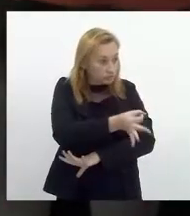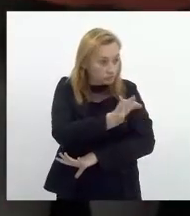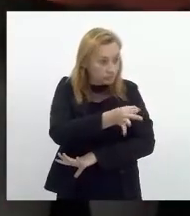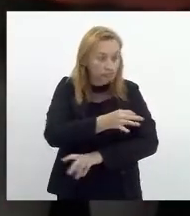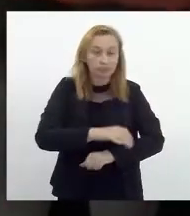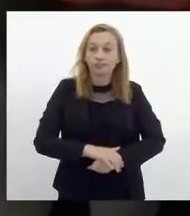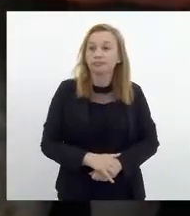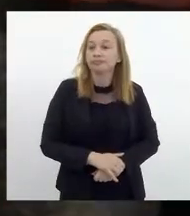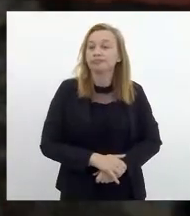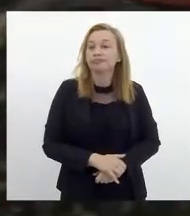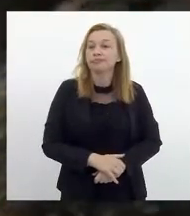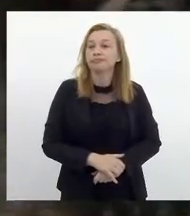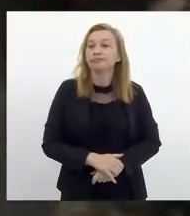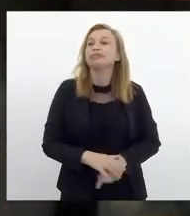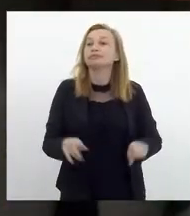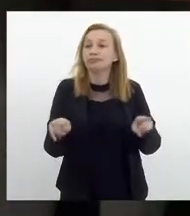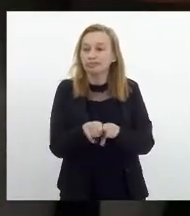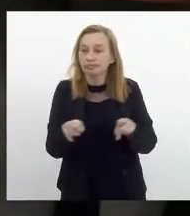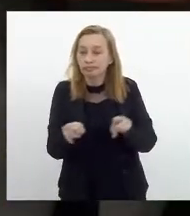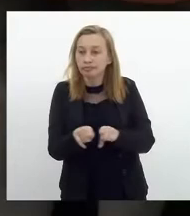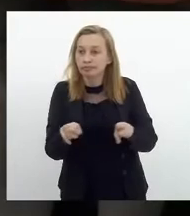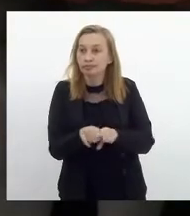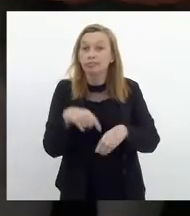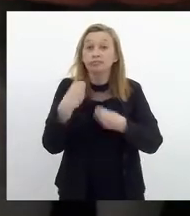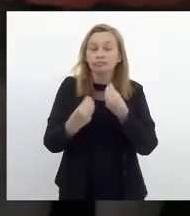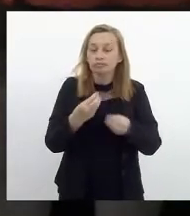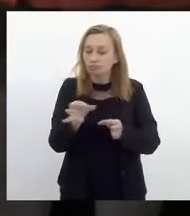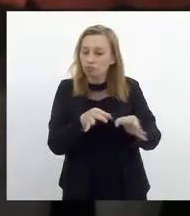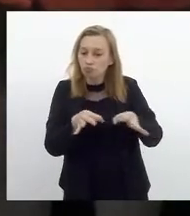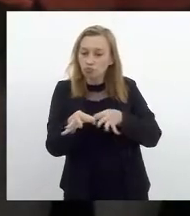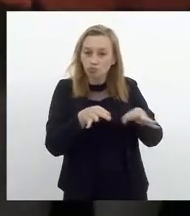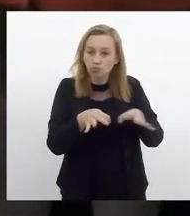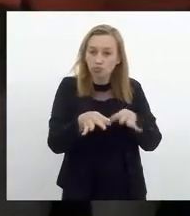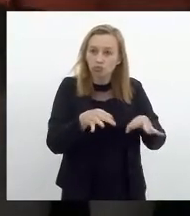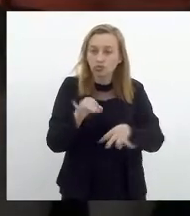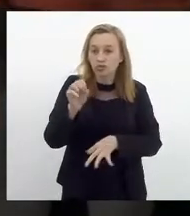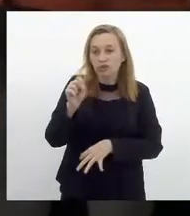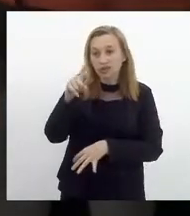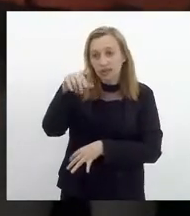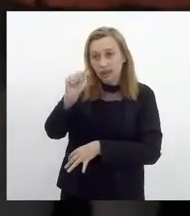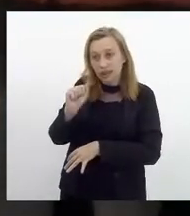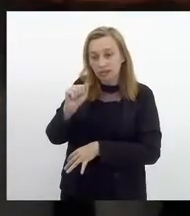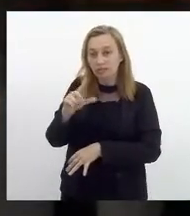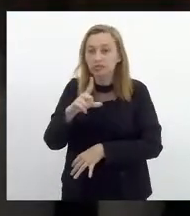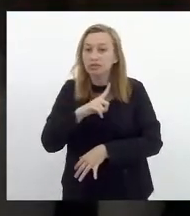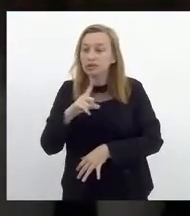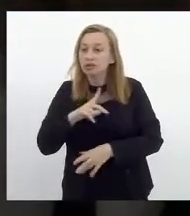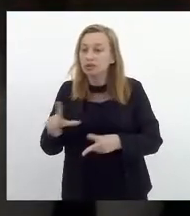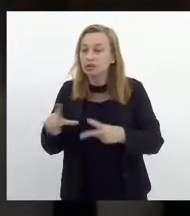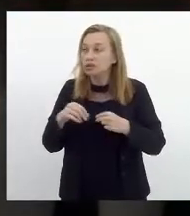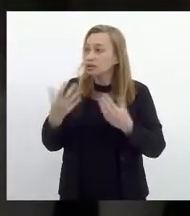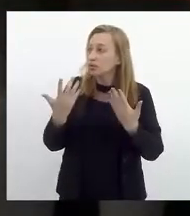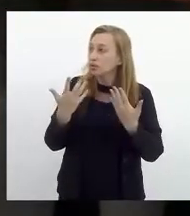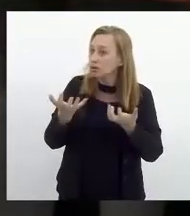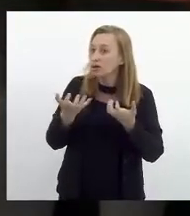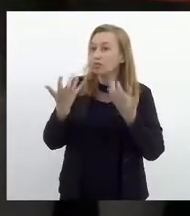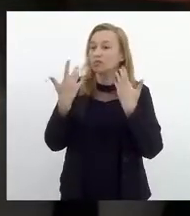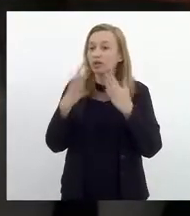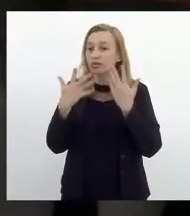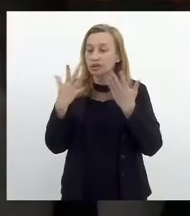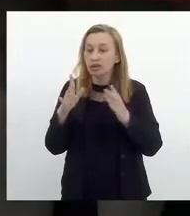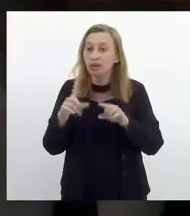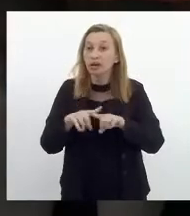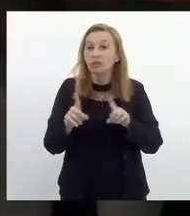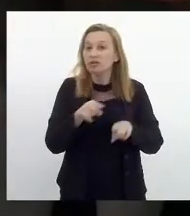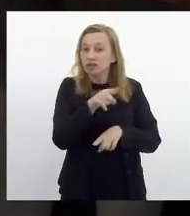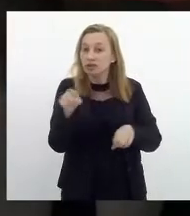enfaticamente, a maneira também como se organizaram, que o Salema tem um mérito, e eu quero cumprimentar o Salema, mas